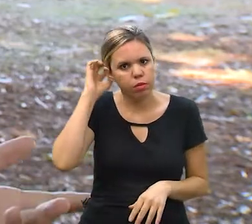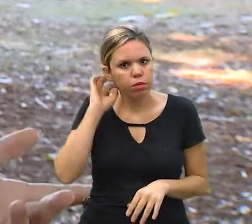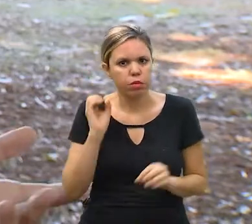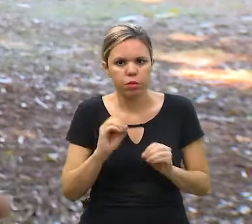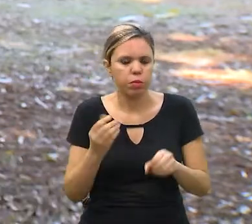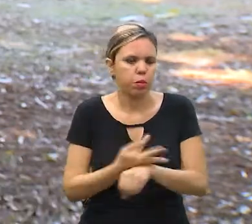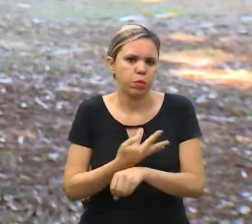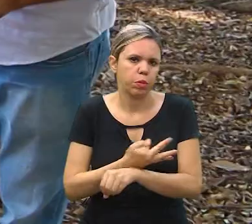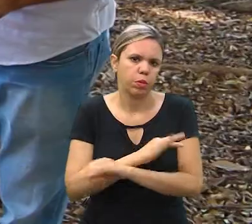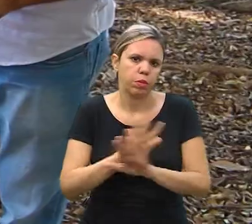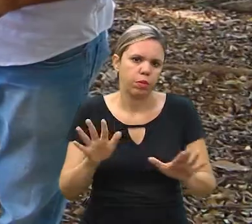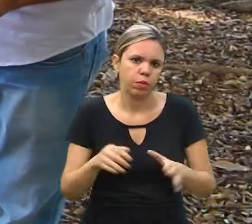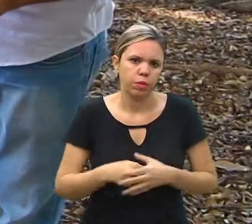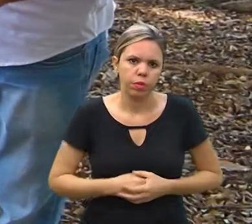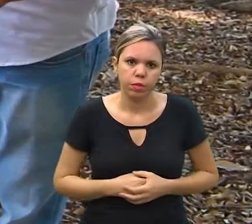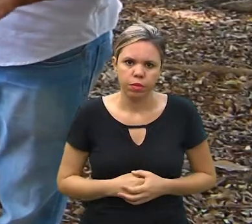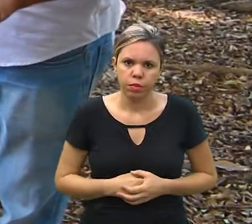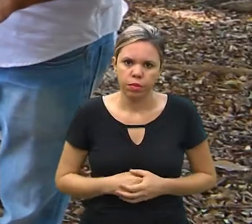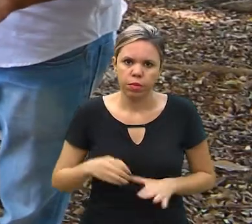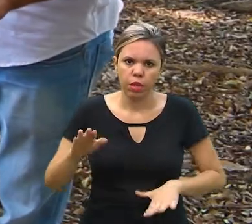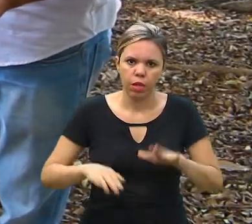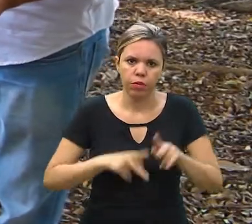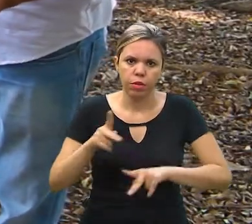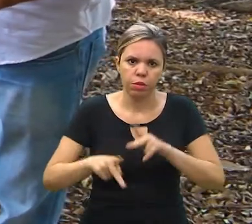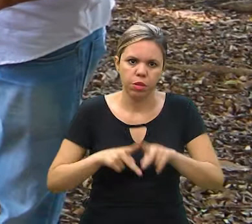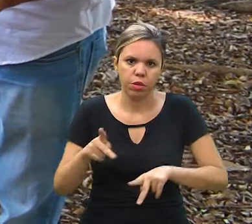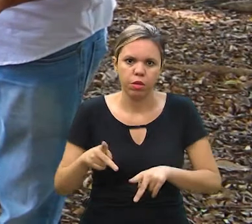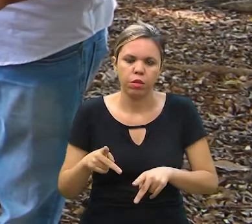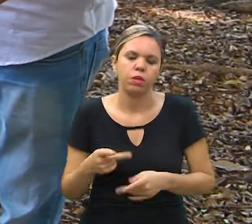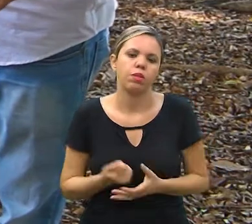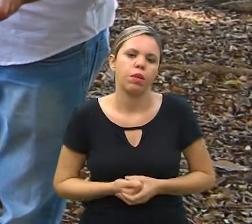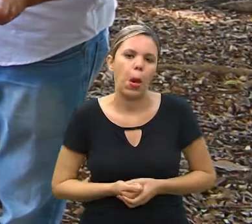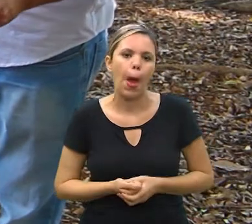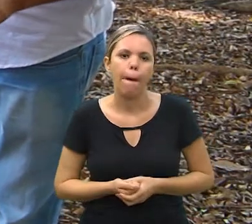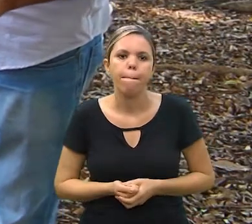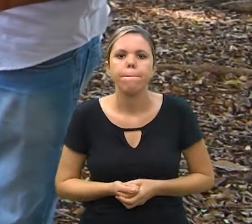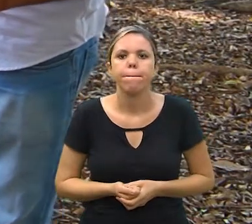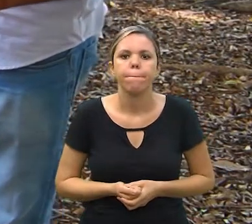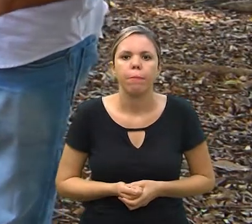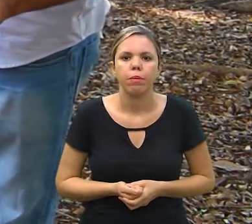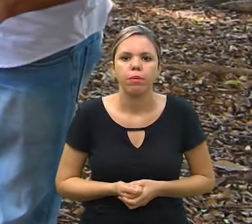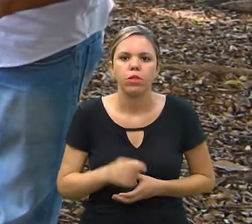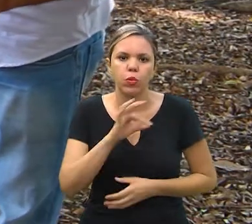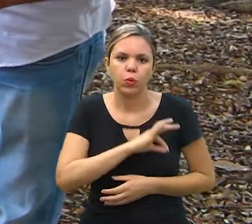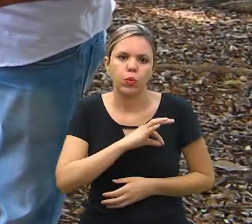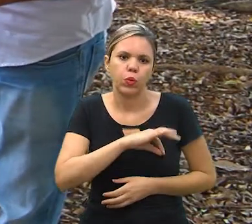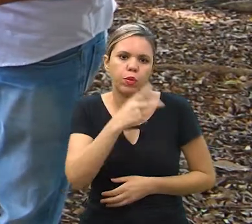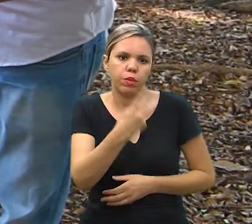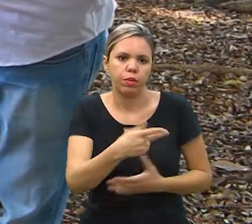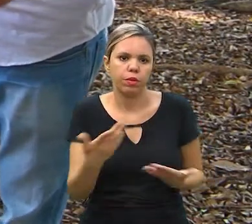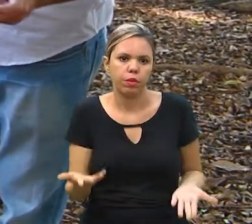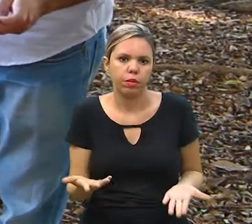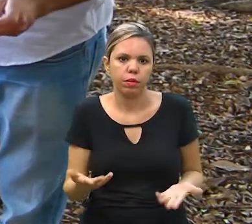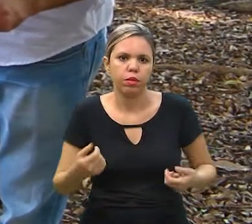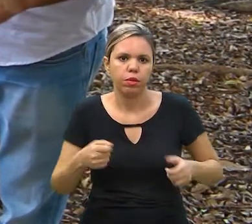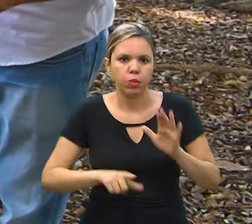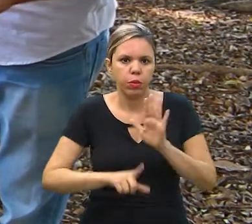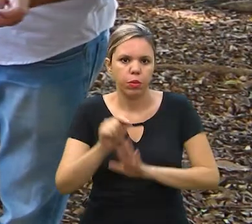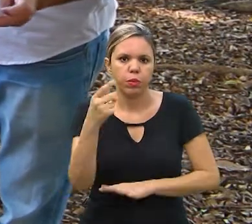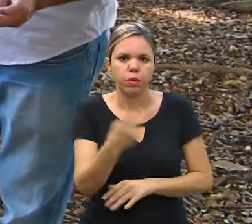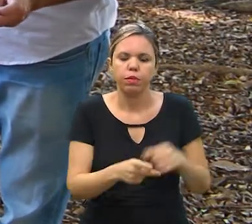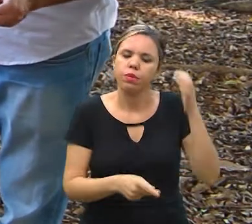nenhum aperto, digamos assim. Muitas vezes a pessoa ela recebe o salário dela, os ganhos